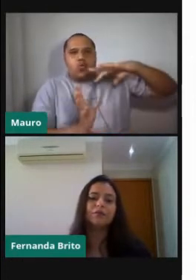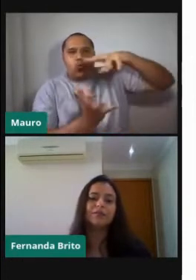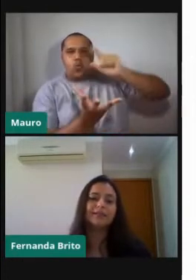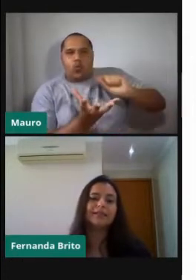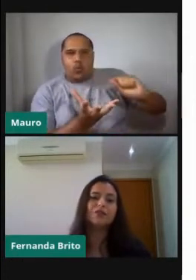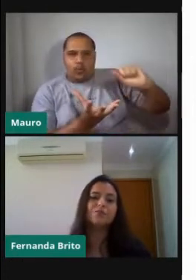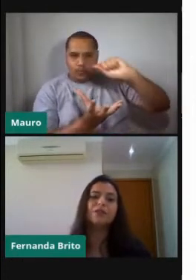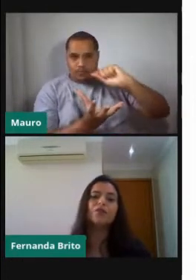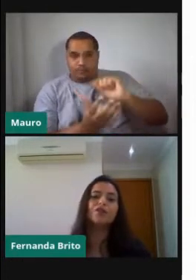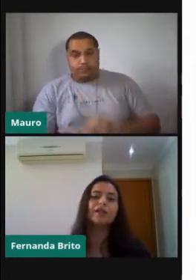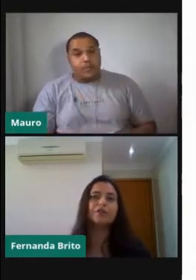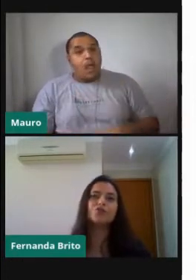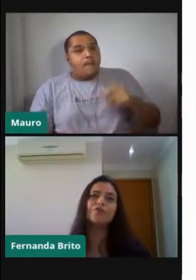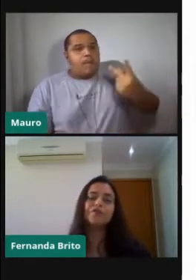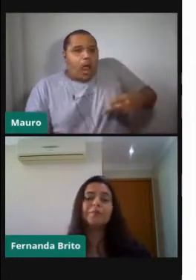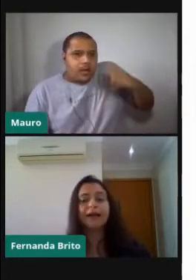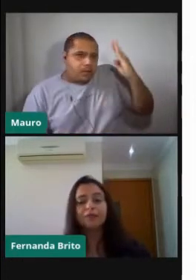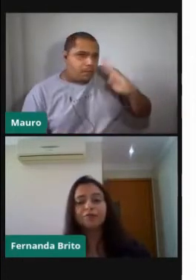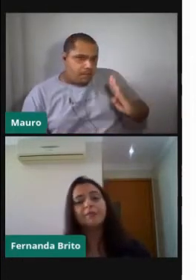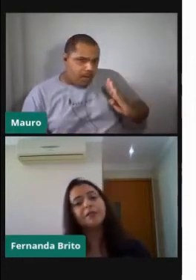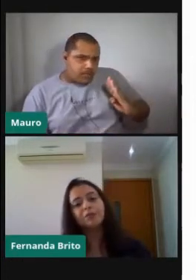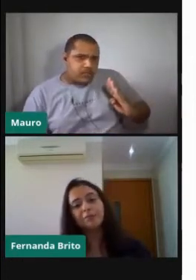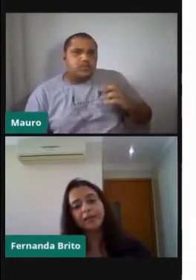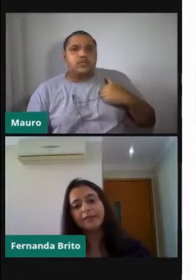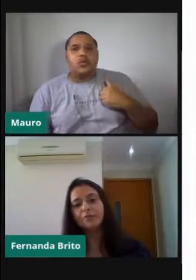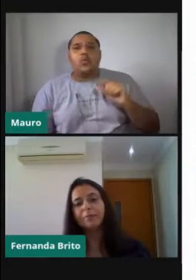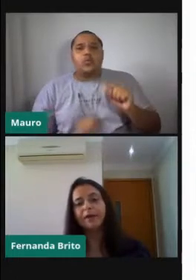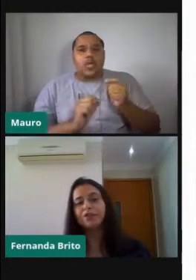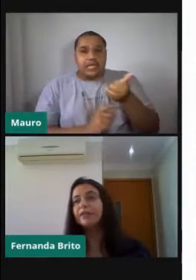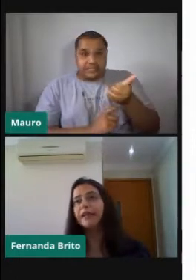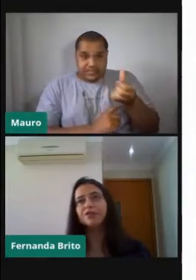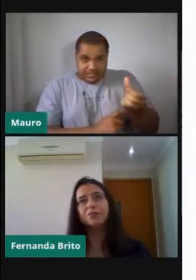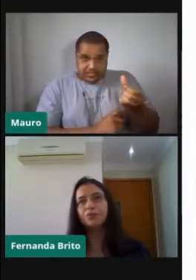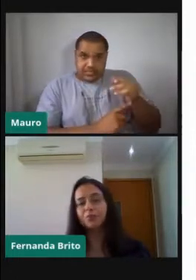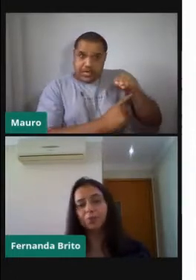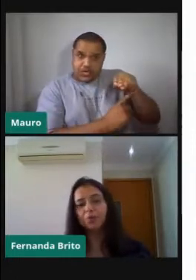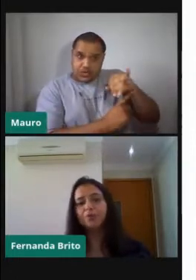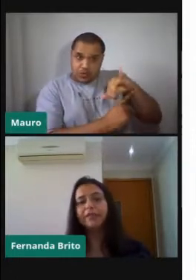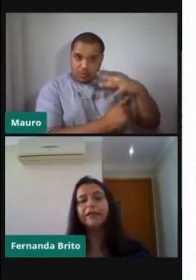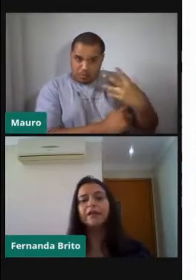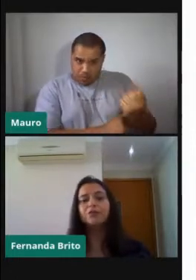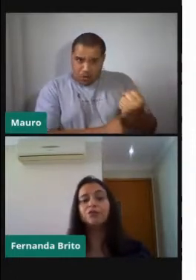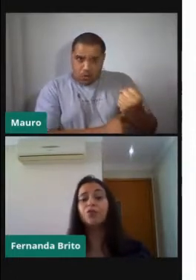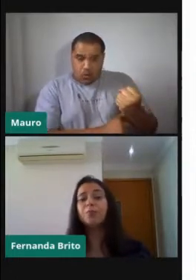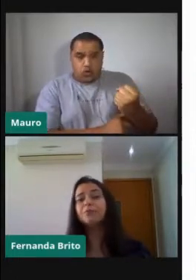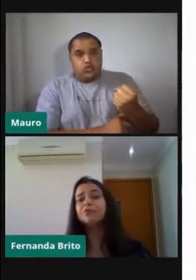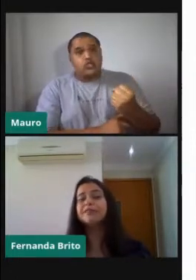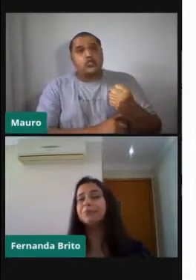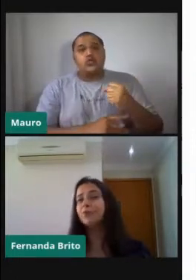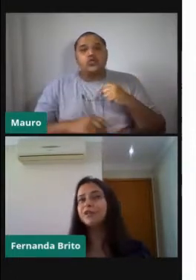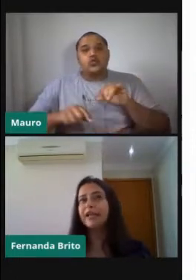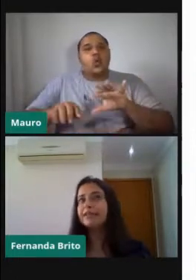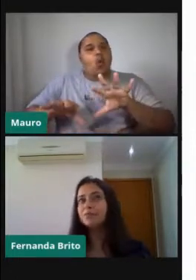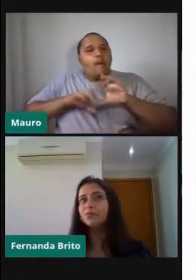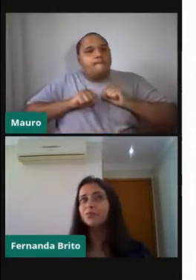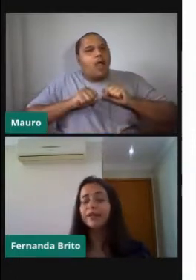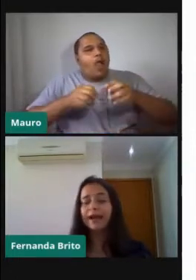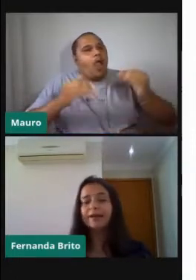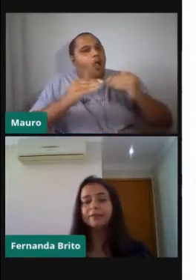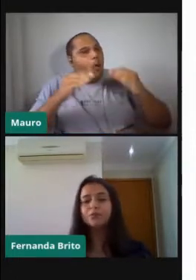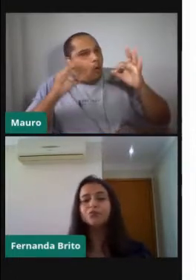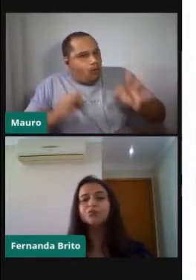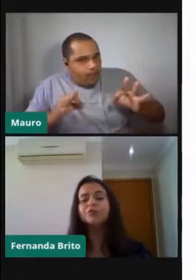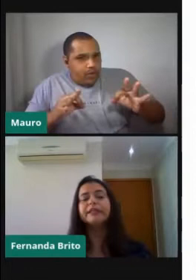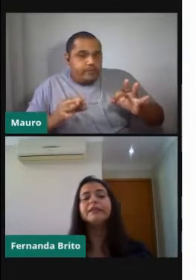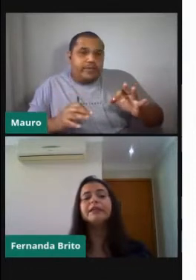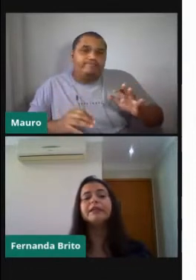então, 16 milhões de casos confirmados, lembrando que o Brasil é um país que testa muito pouco, né, nós ocupamos o 70º